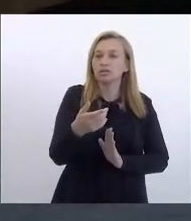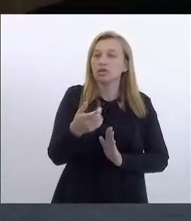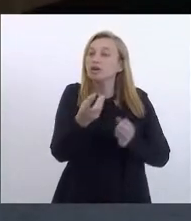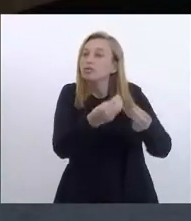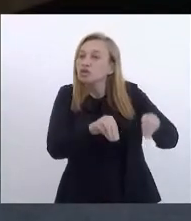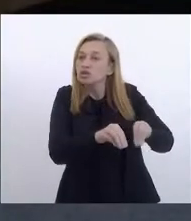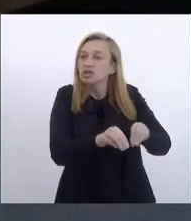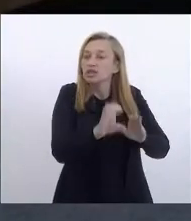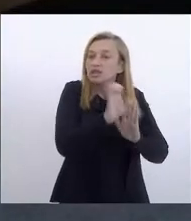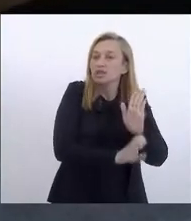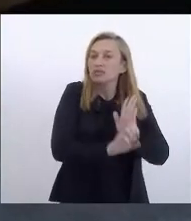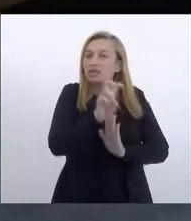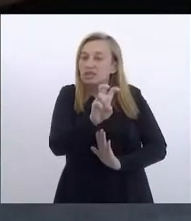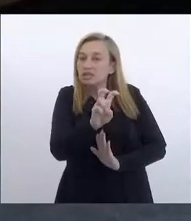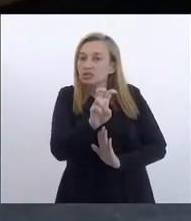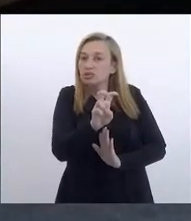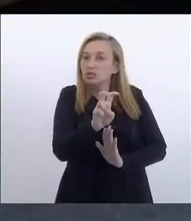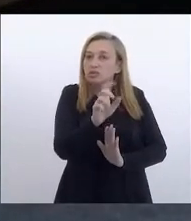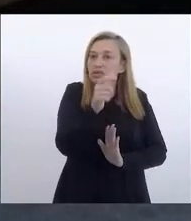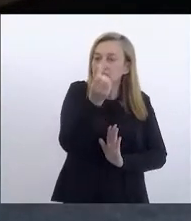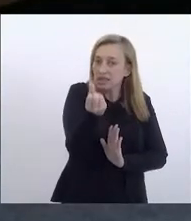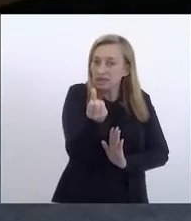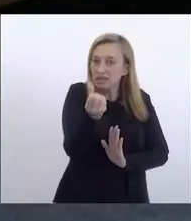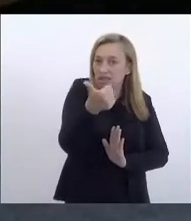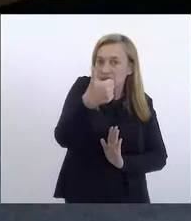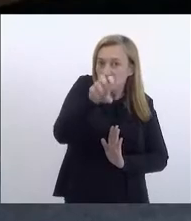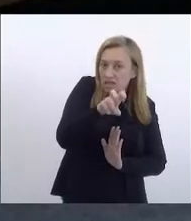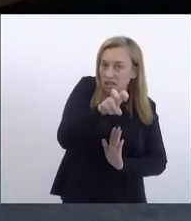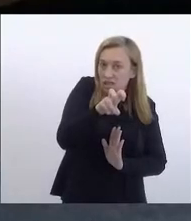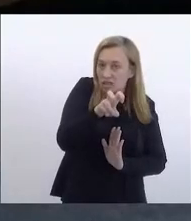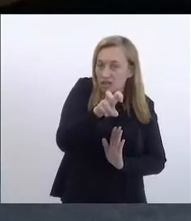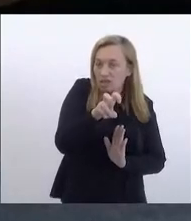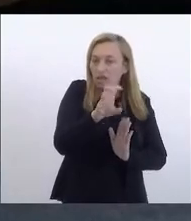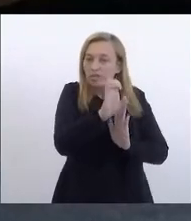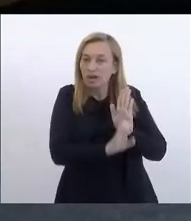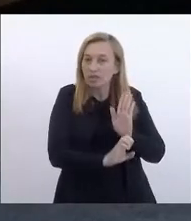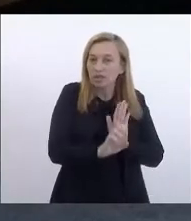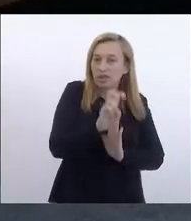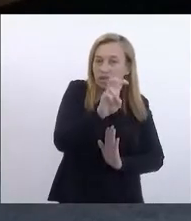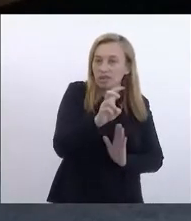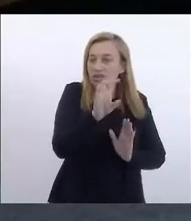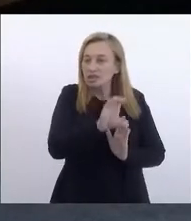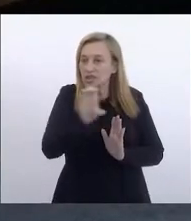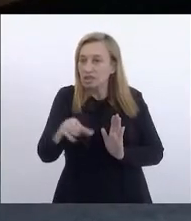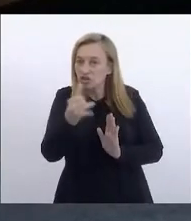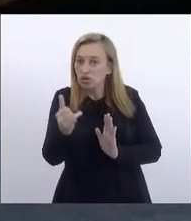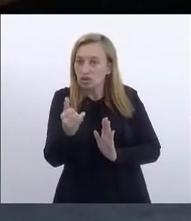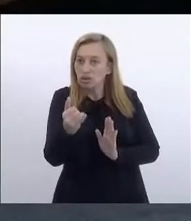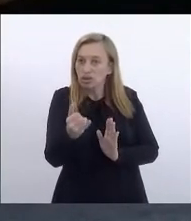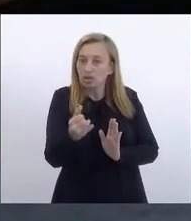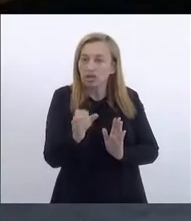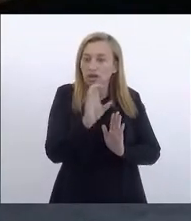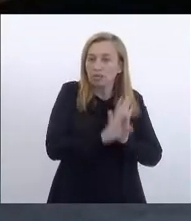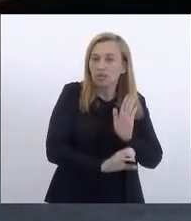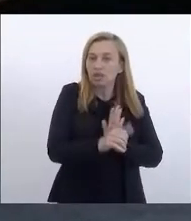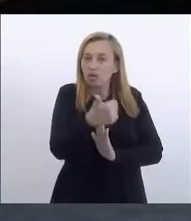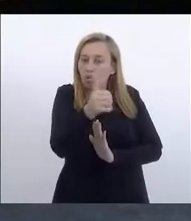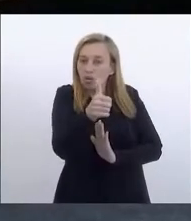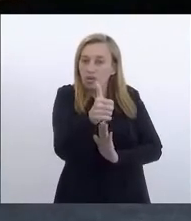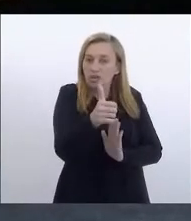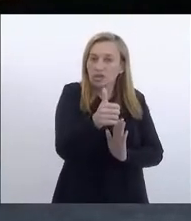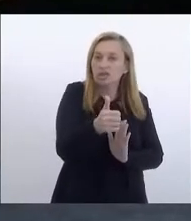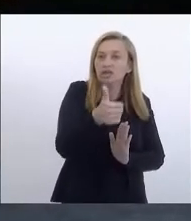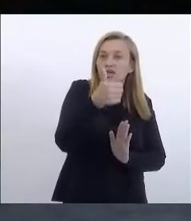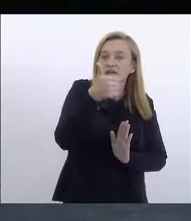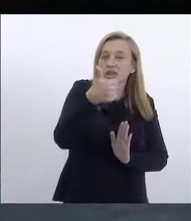prejudicadas as emendas 5, 6 e 15 pela emenda 5 da CCJ. Emenda 11 pela emenda 3